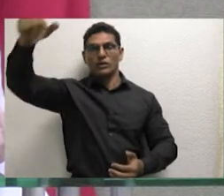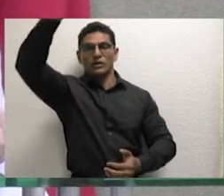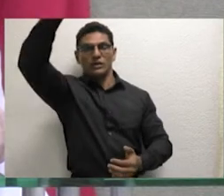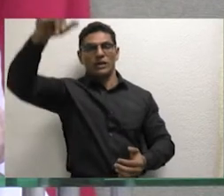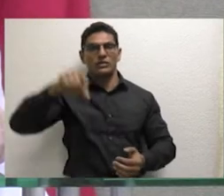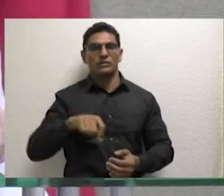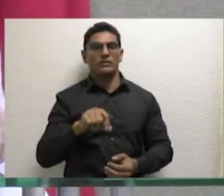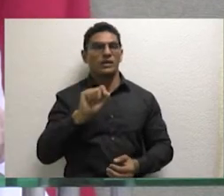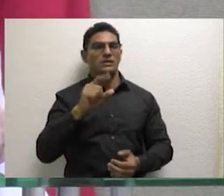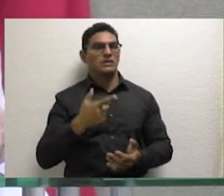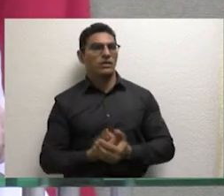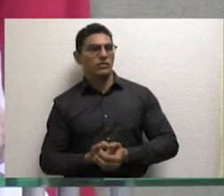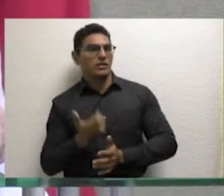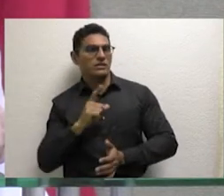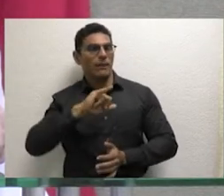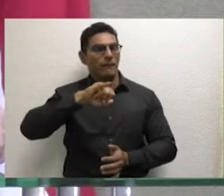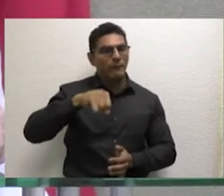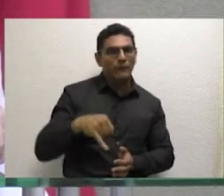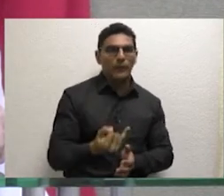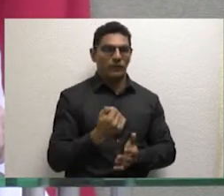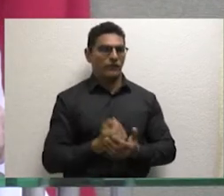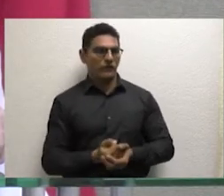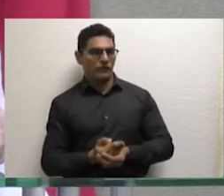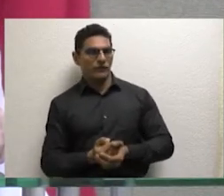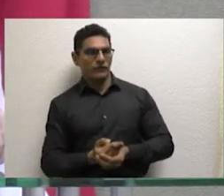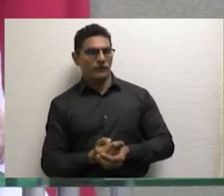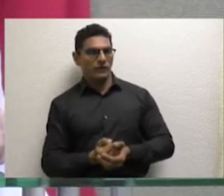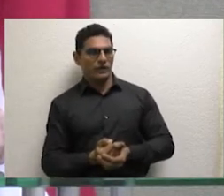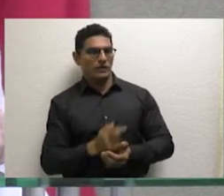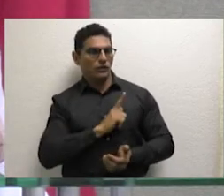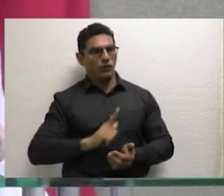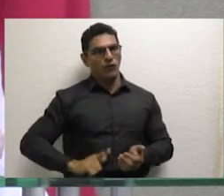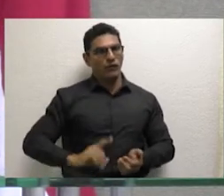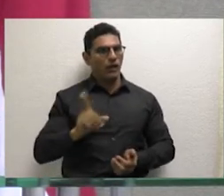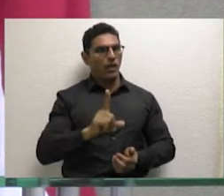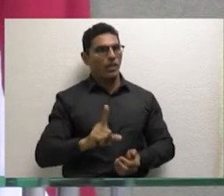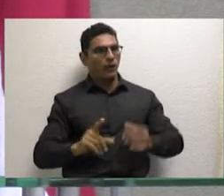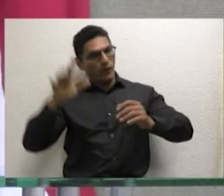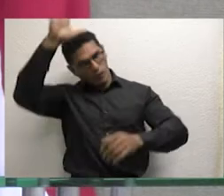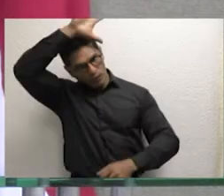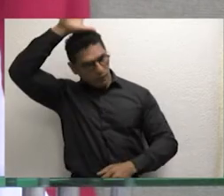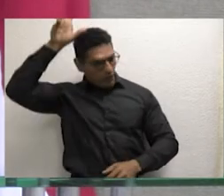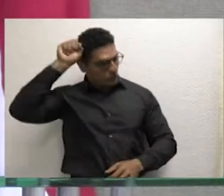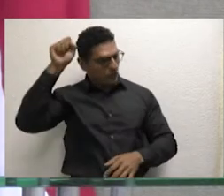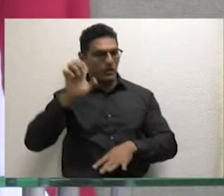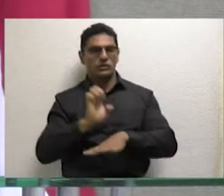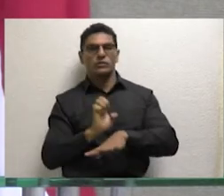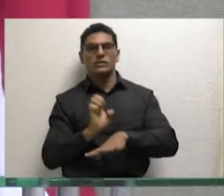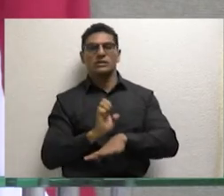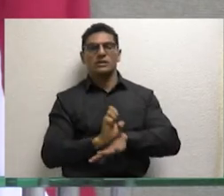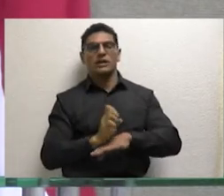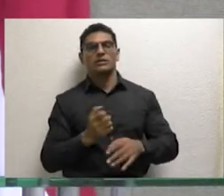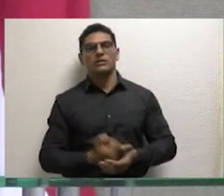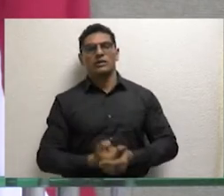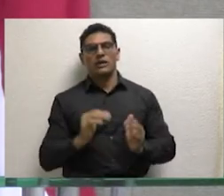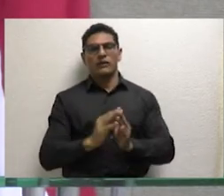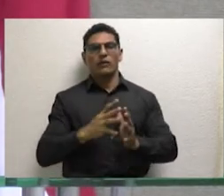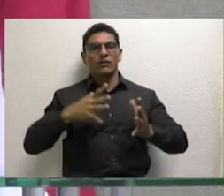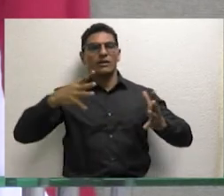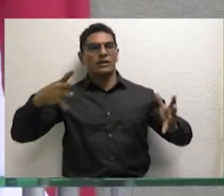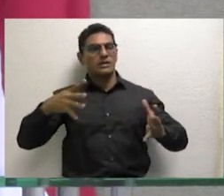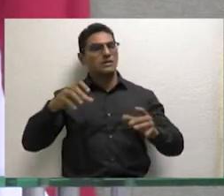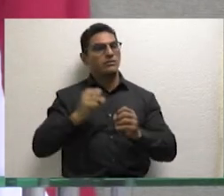do governo esse alguém não é o estado do Amazonas o nosso estado foi estado que teve um crescimento